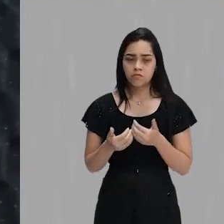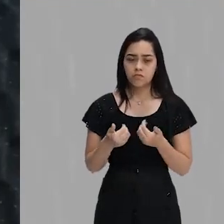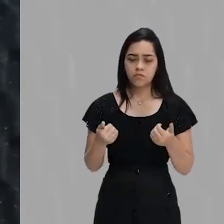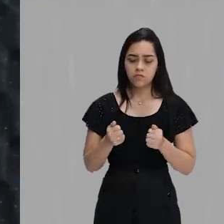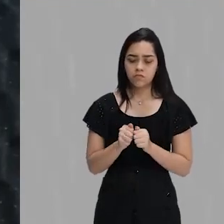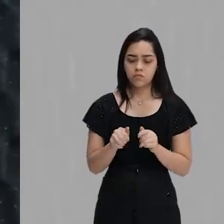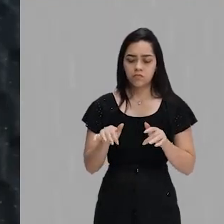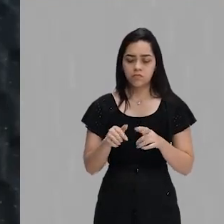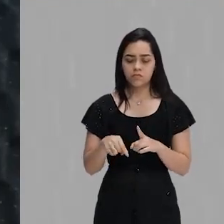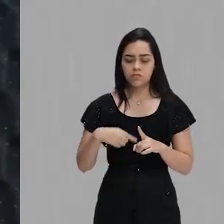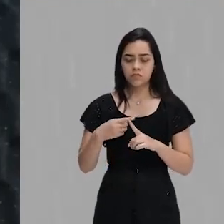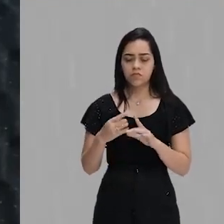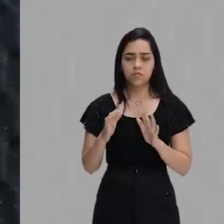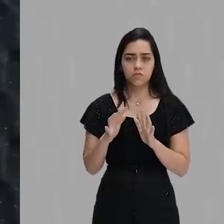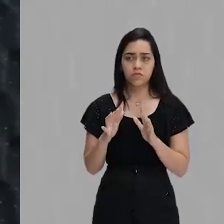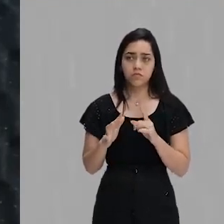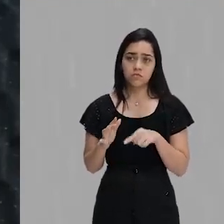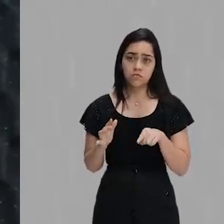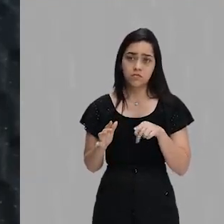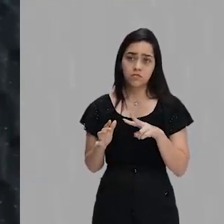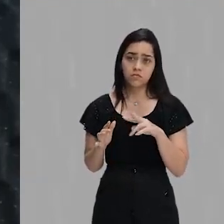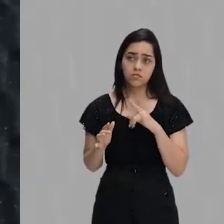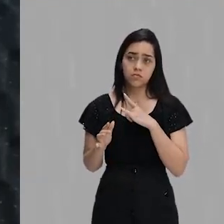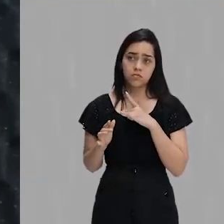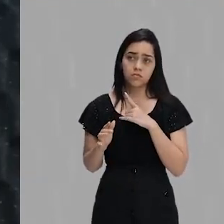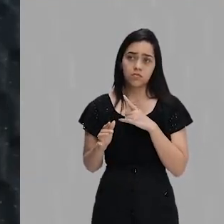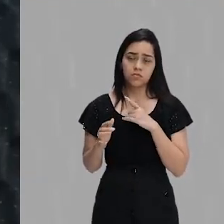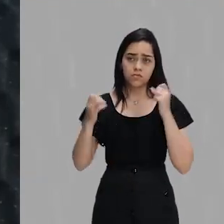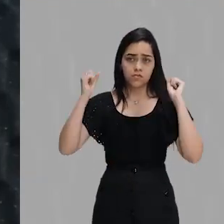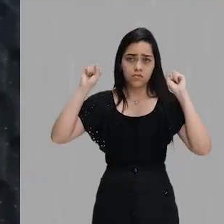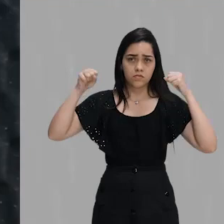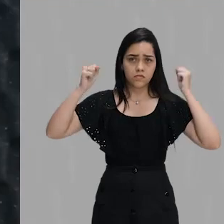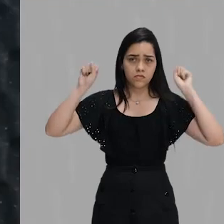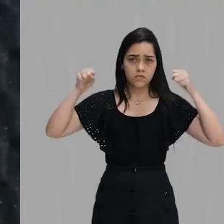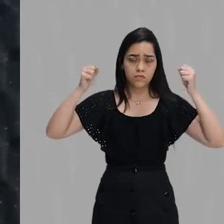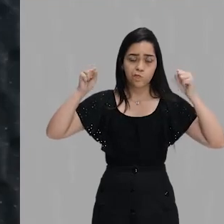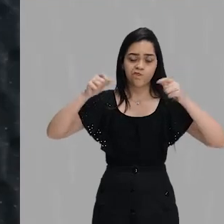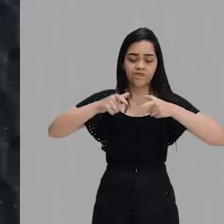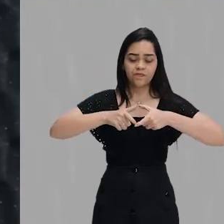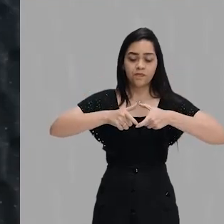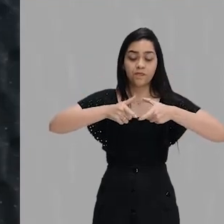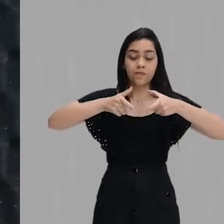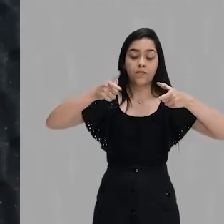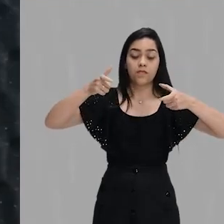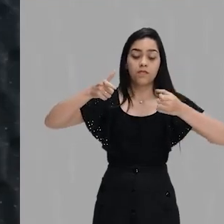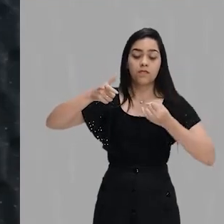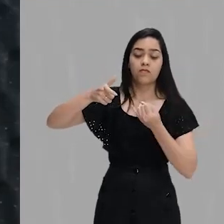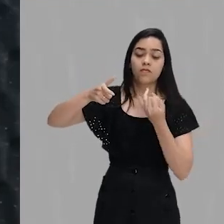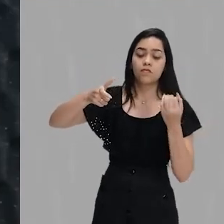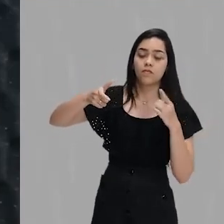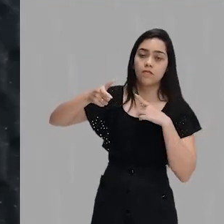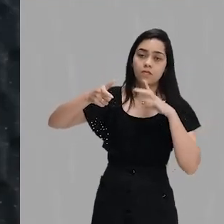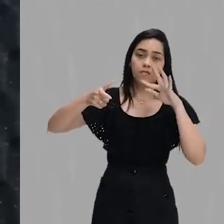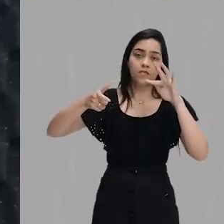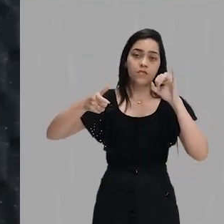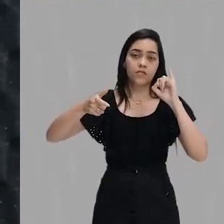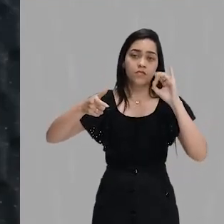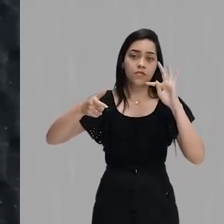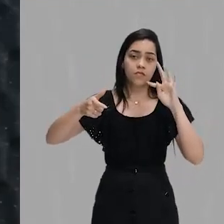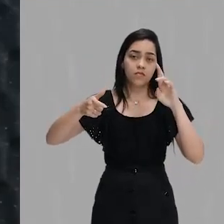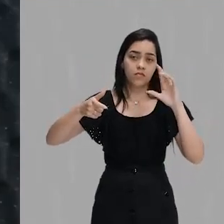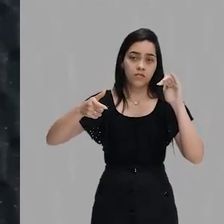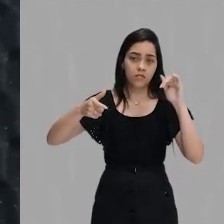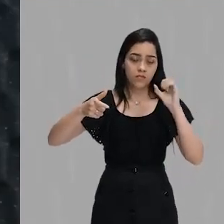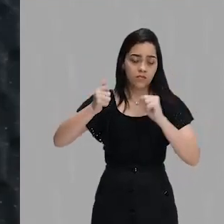se multiplicando. O que, na verdade, quando você, por exemplo, faz uma atividade física, elas aumentam a quantidade de fibras musculares,